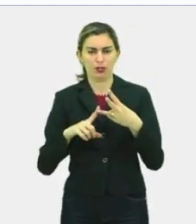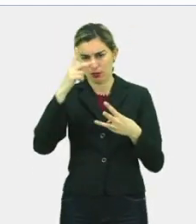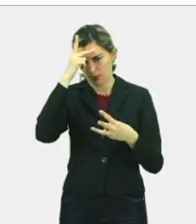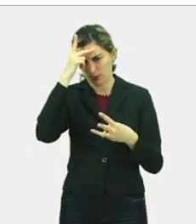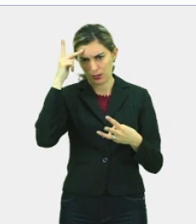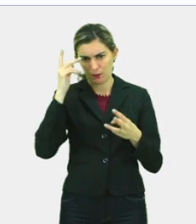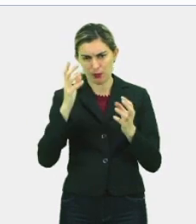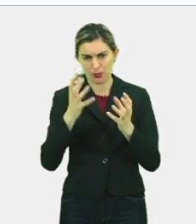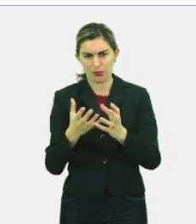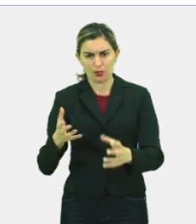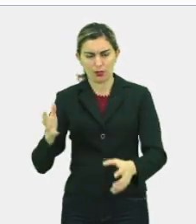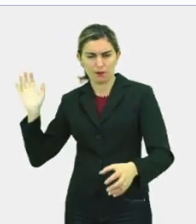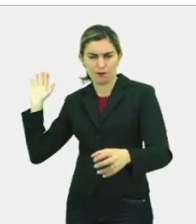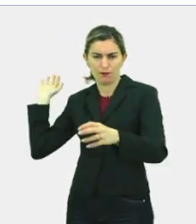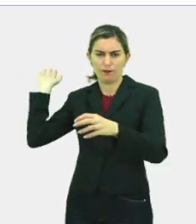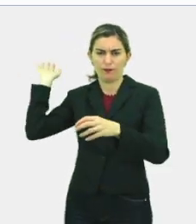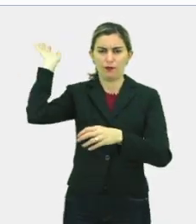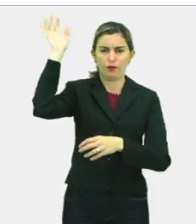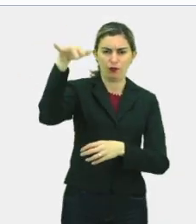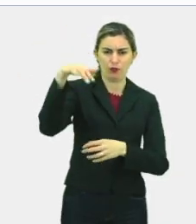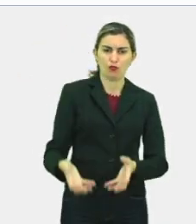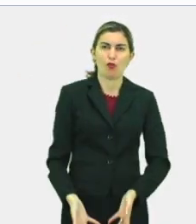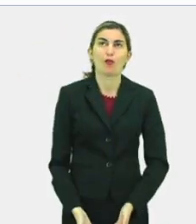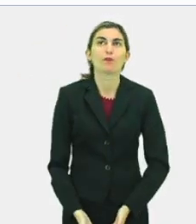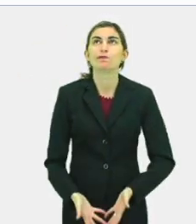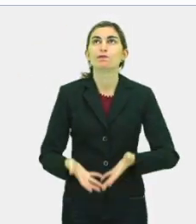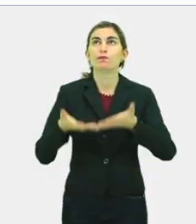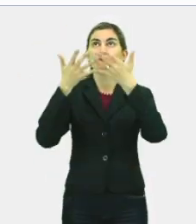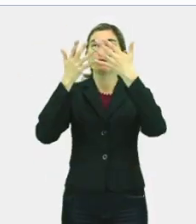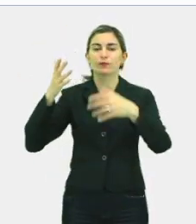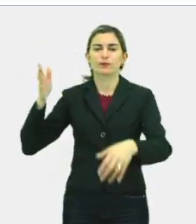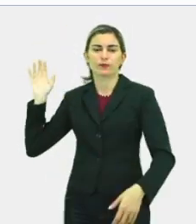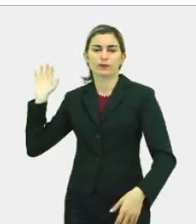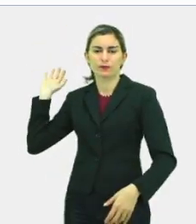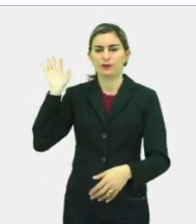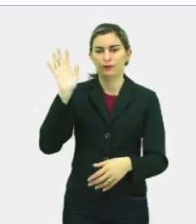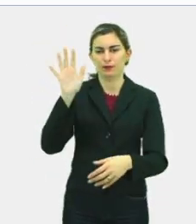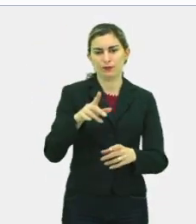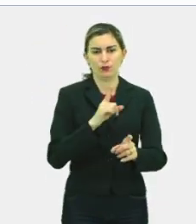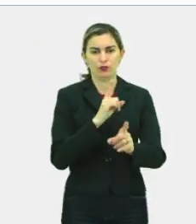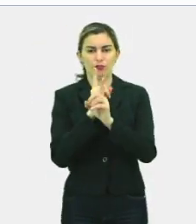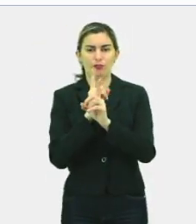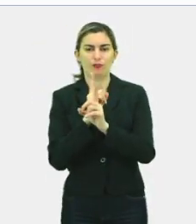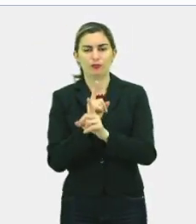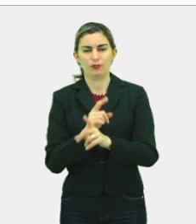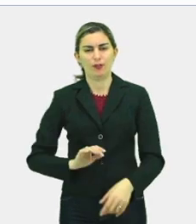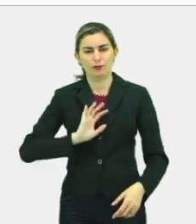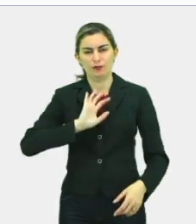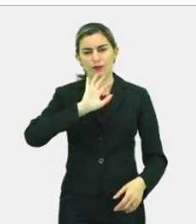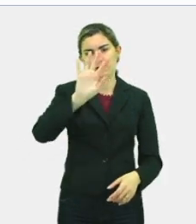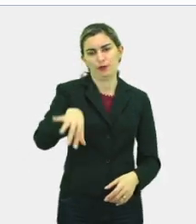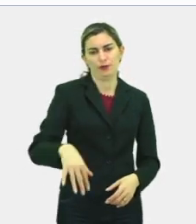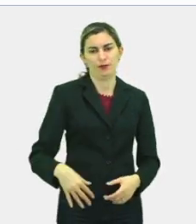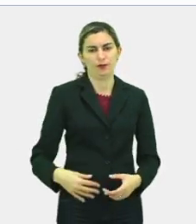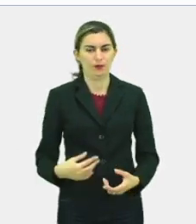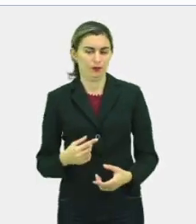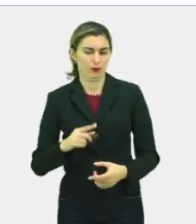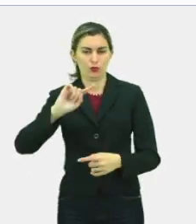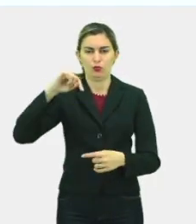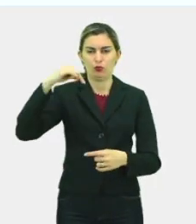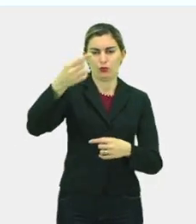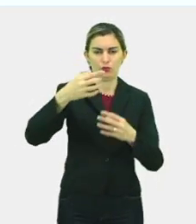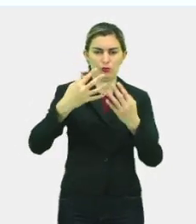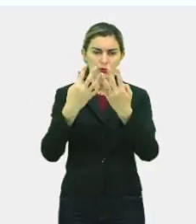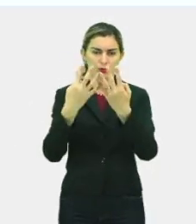a pessoa joga a bola para o alto e vai ao encontro dela para poder sacar ela para o